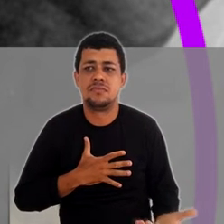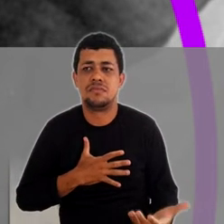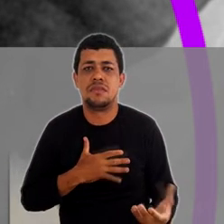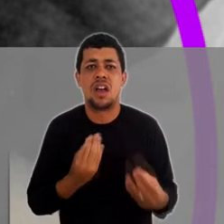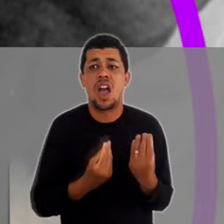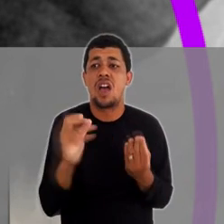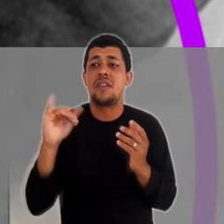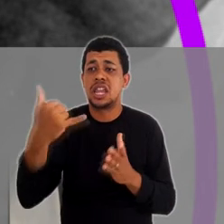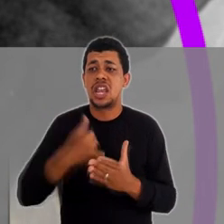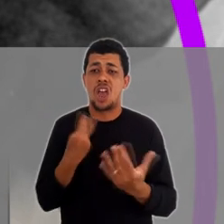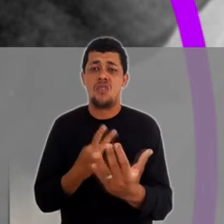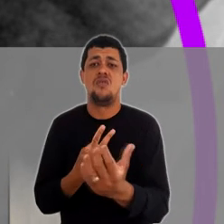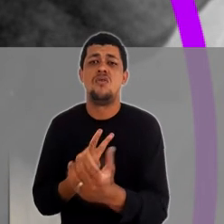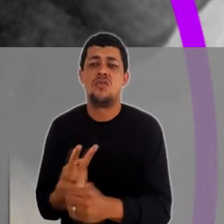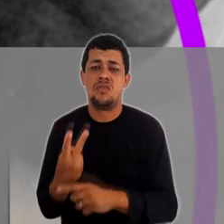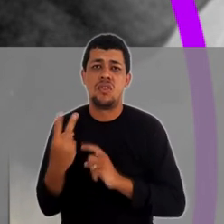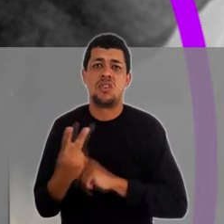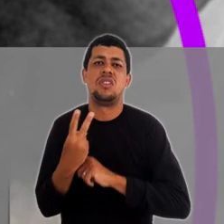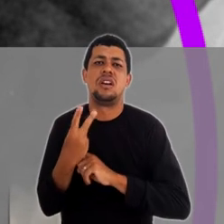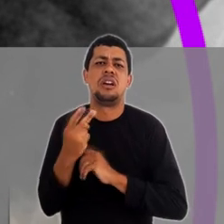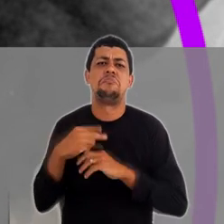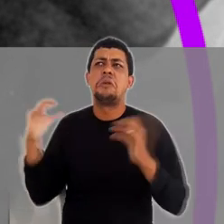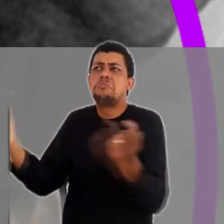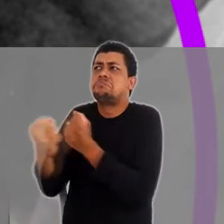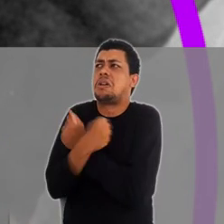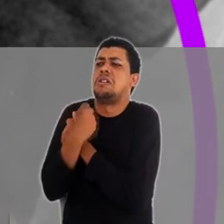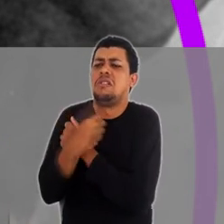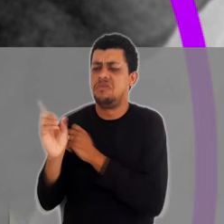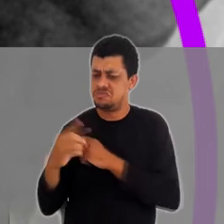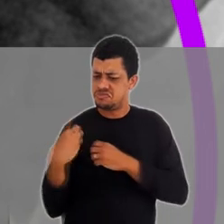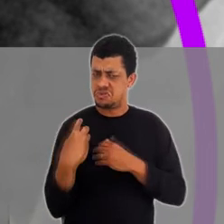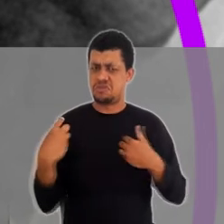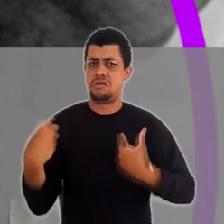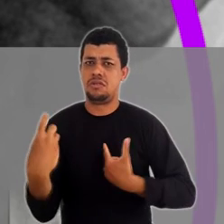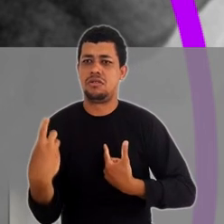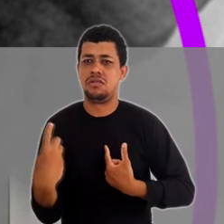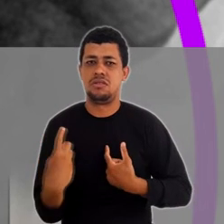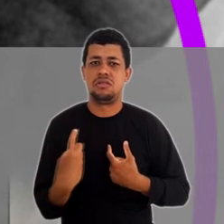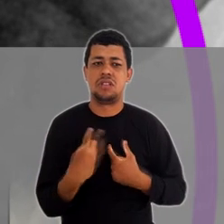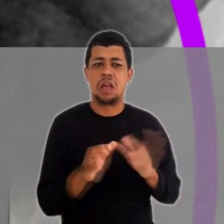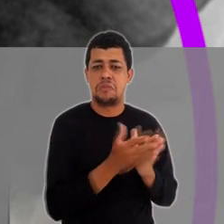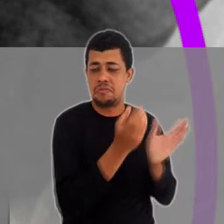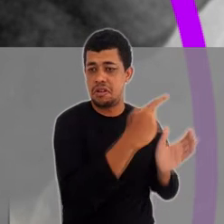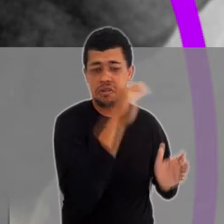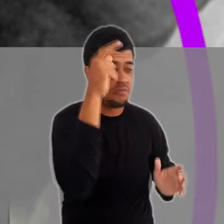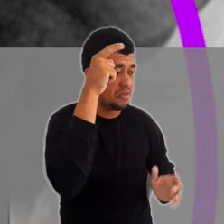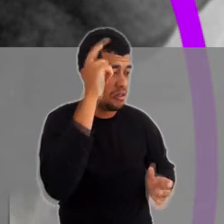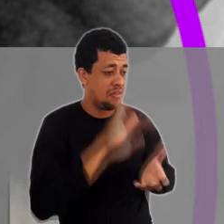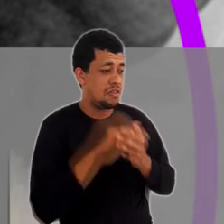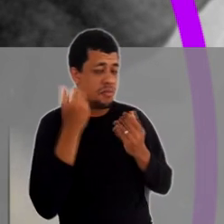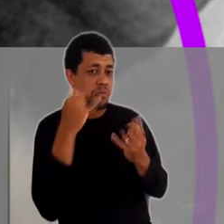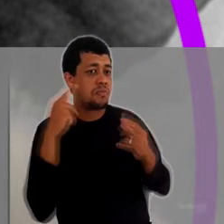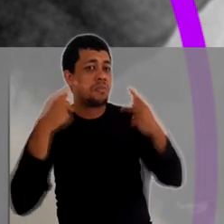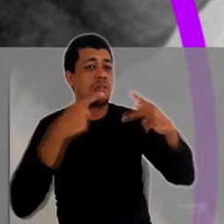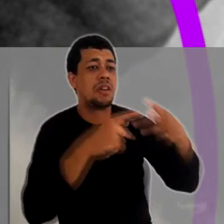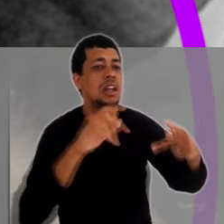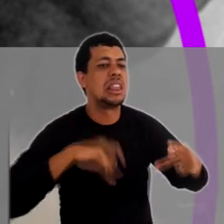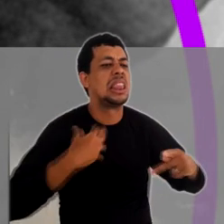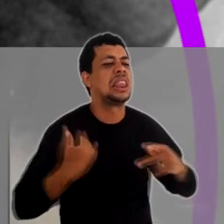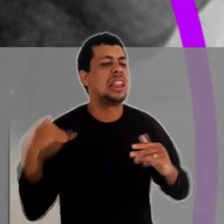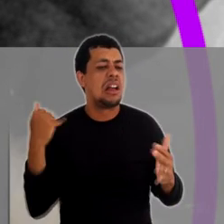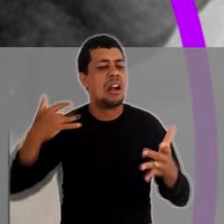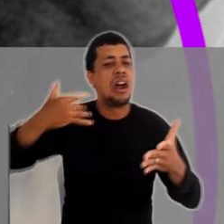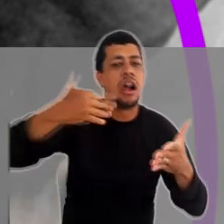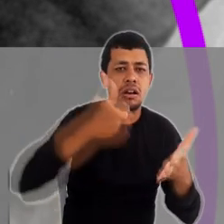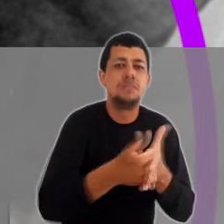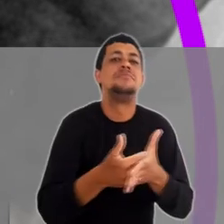Que me guia, me dá proteção, me acolhe em teus braços, eu não ando só. Pobre é o diabo e ela me ensina a querer o melhor. Foi profetizado, tenho o meu legado, eu quero